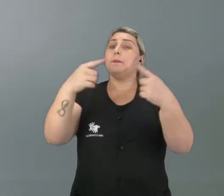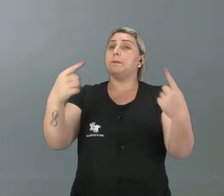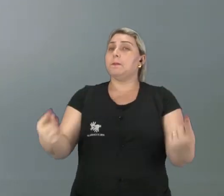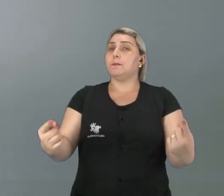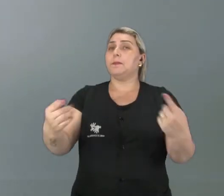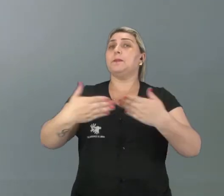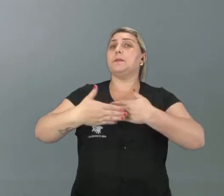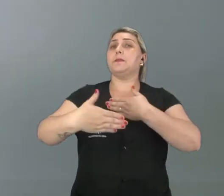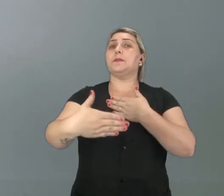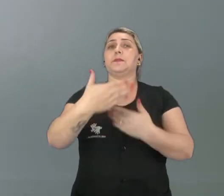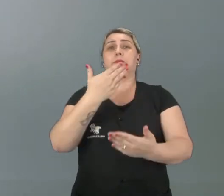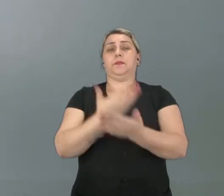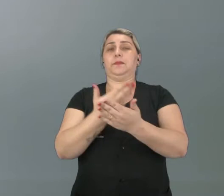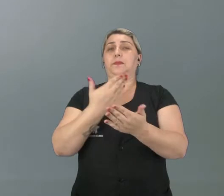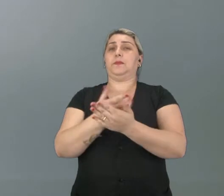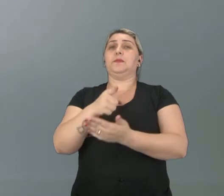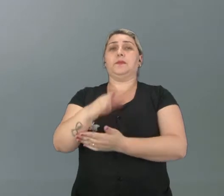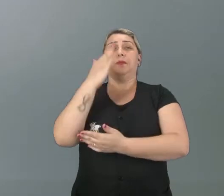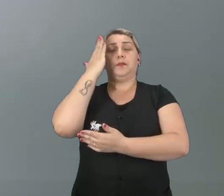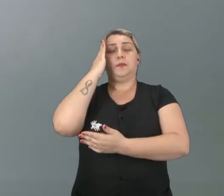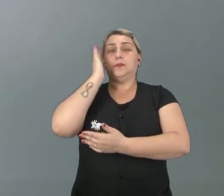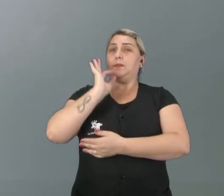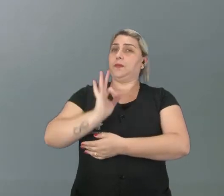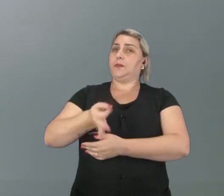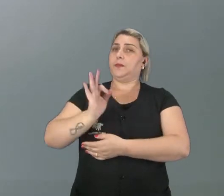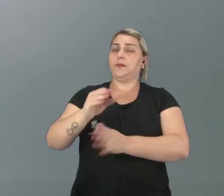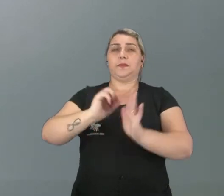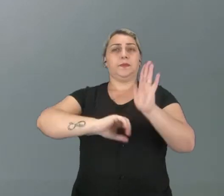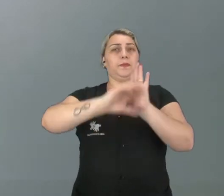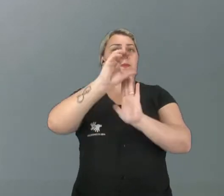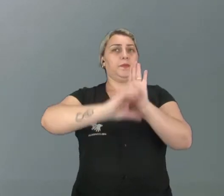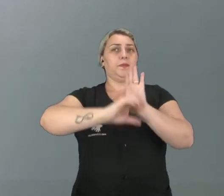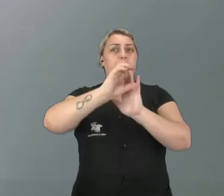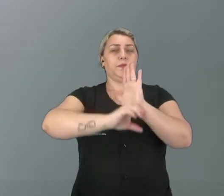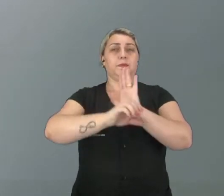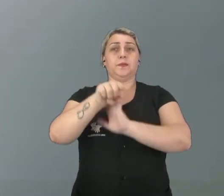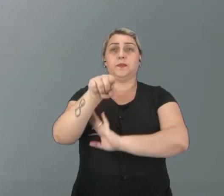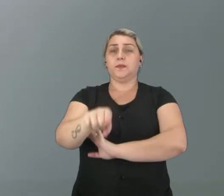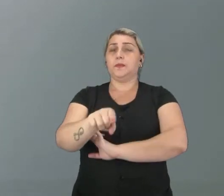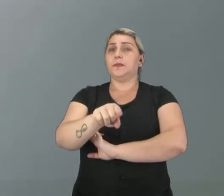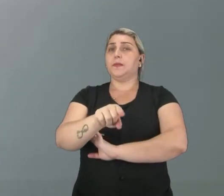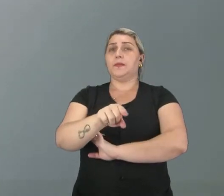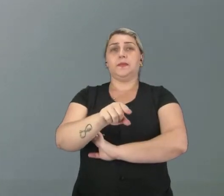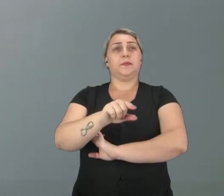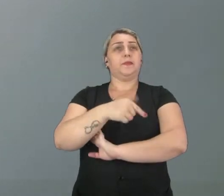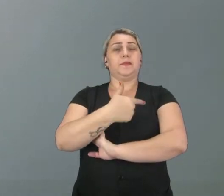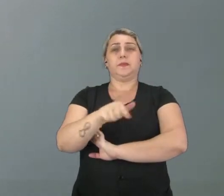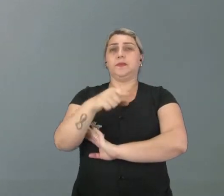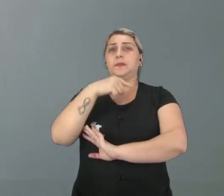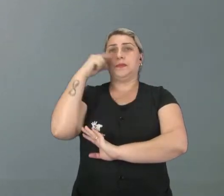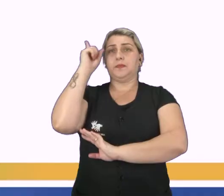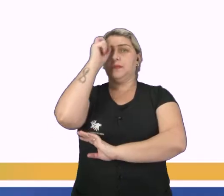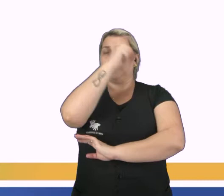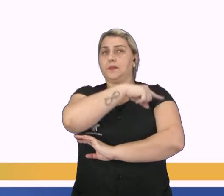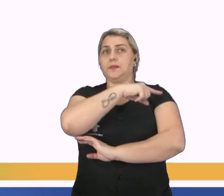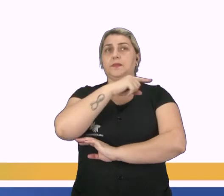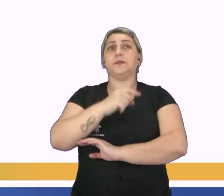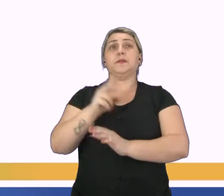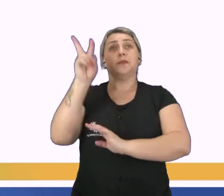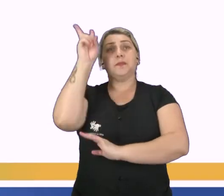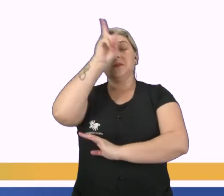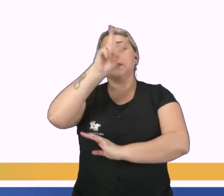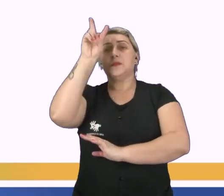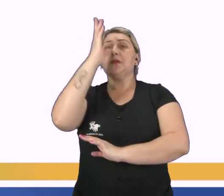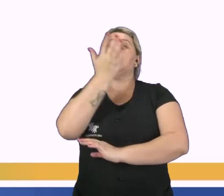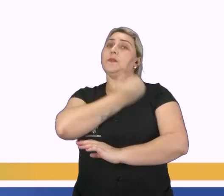no decorrer dessa aula você vai entender direitinho esse conteúdo e você não vai ter dificuldade. Vamos